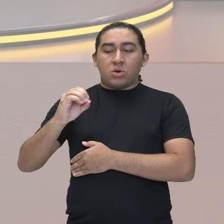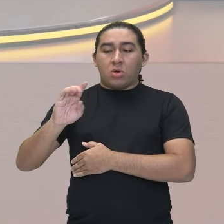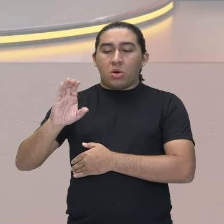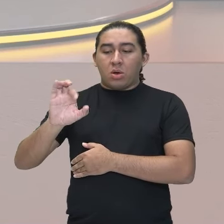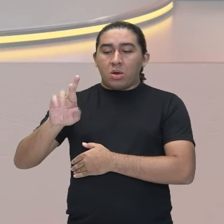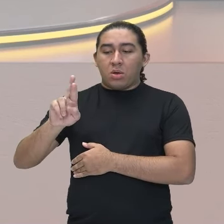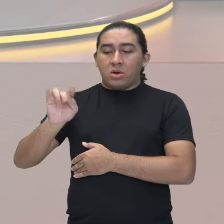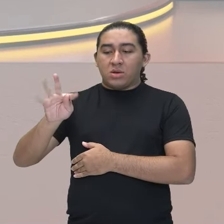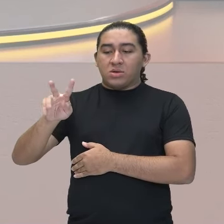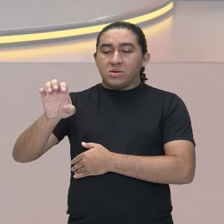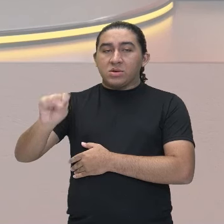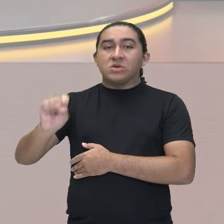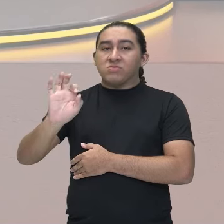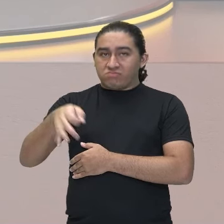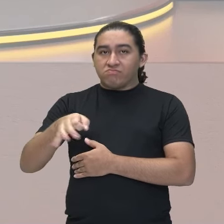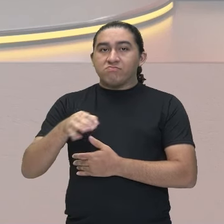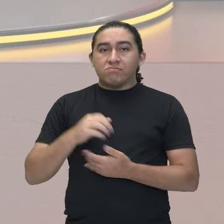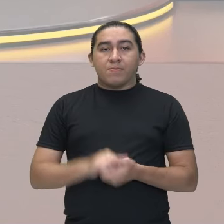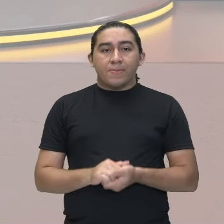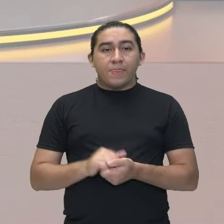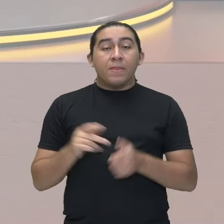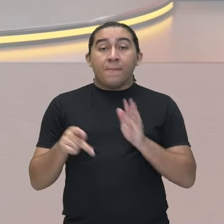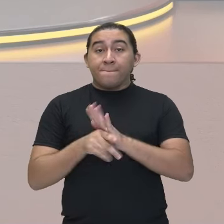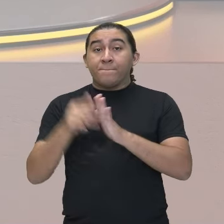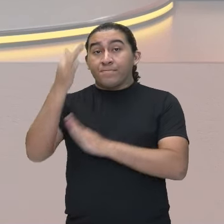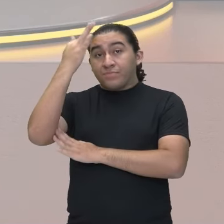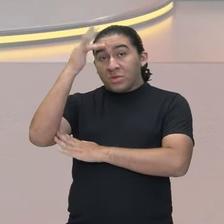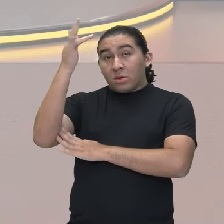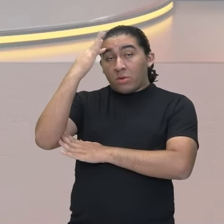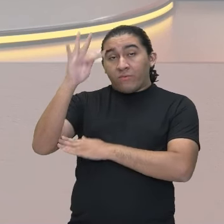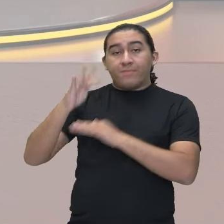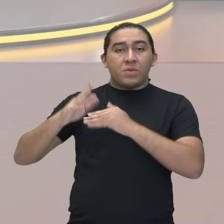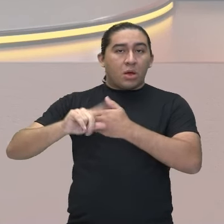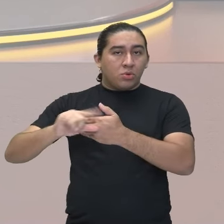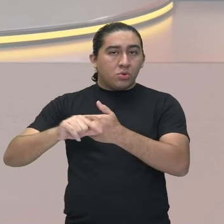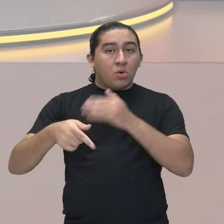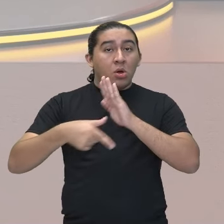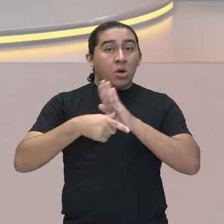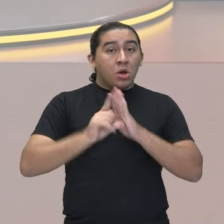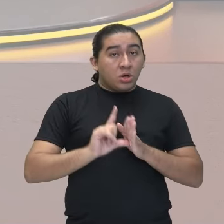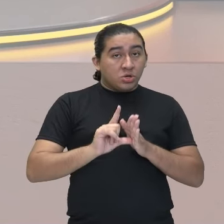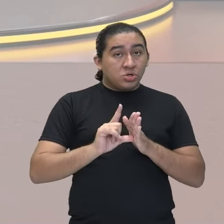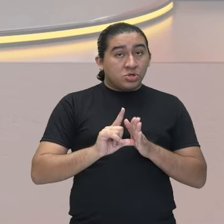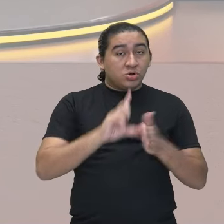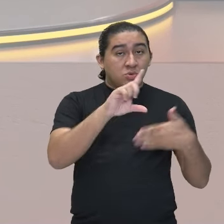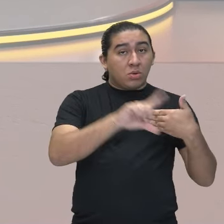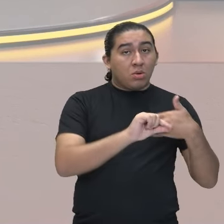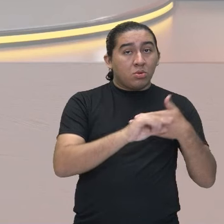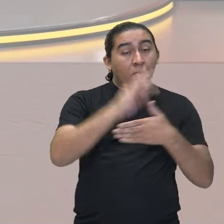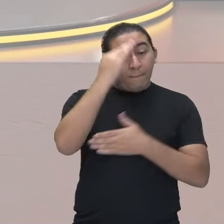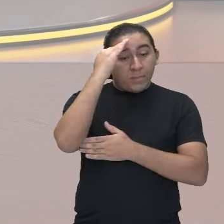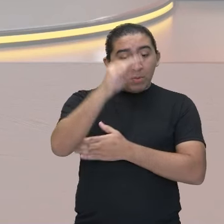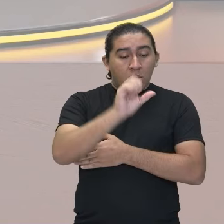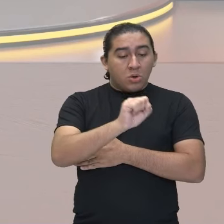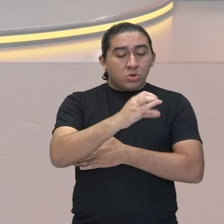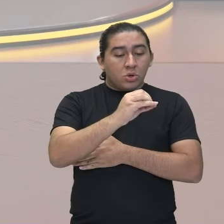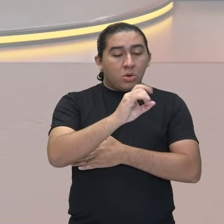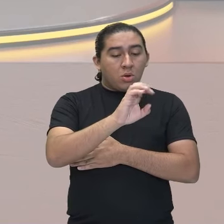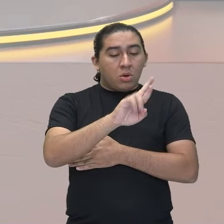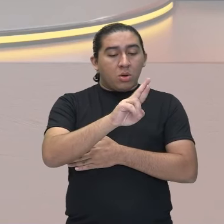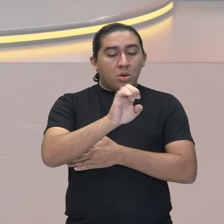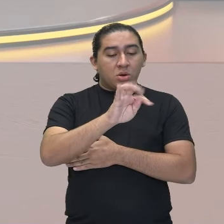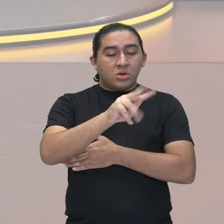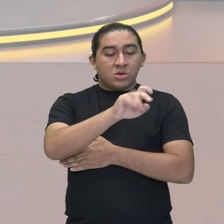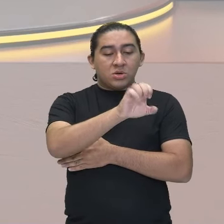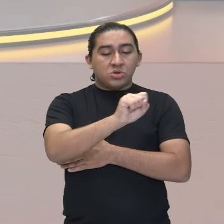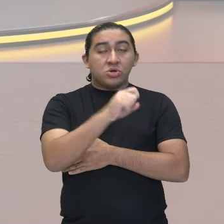pré-socráticos, que significa, são aqueles filósofos que vieram antes de Sócrates, tá bom? Nós vamos estudar